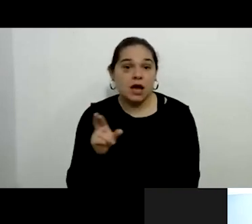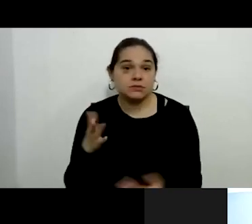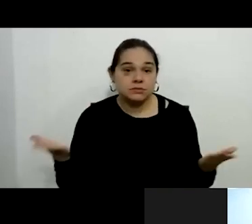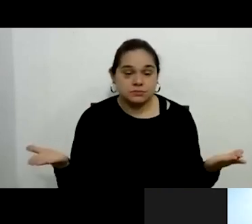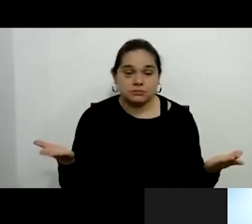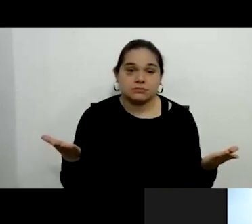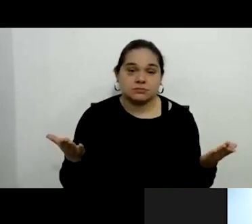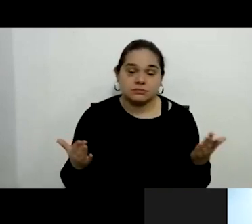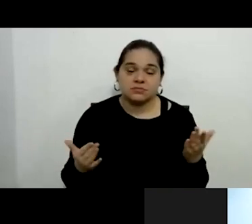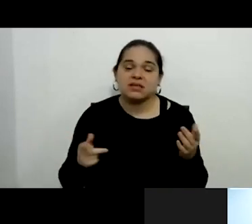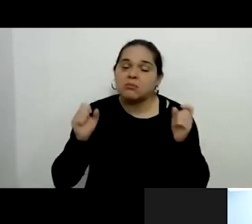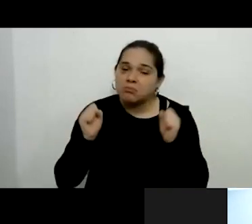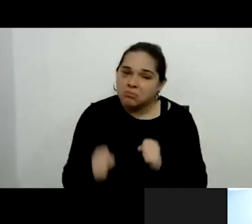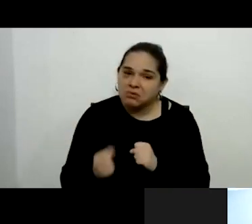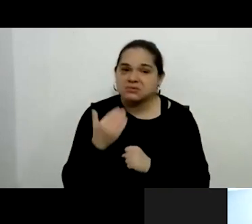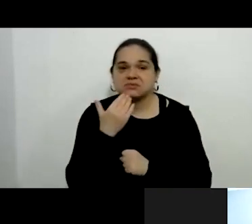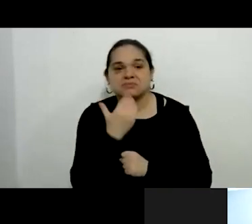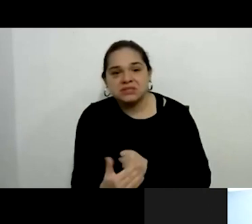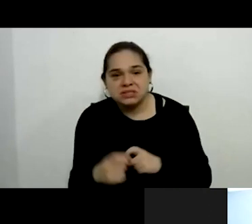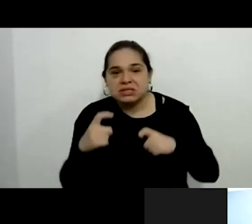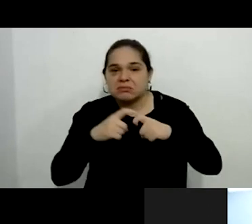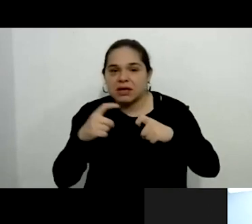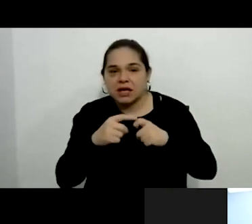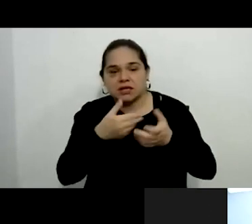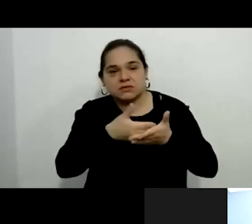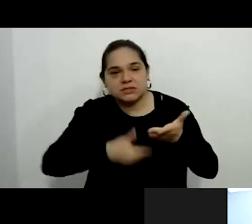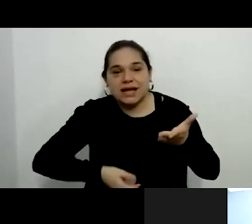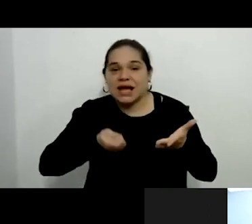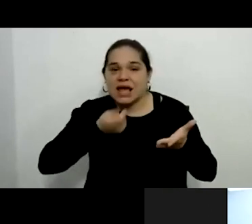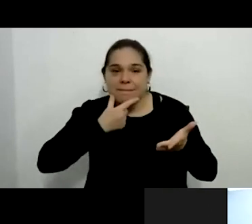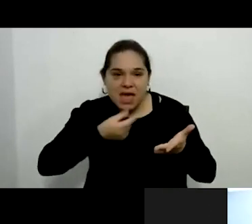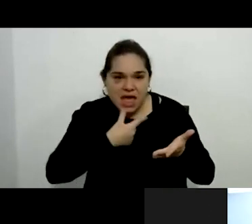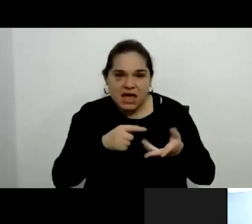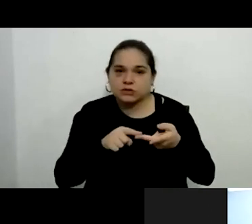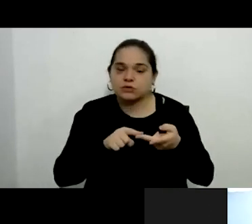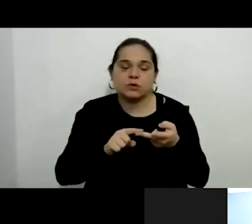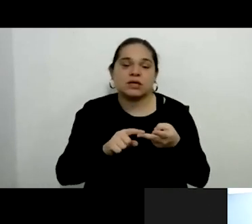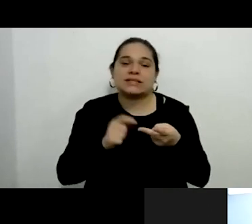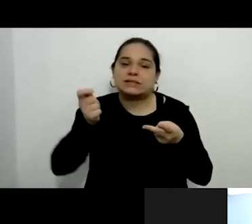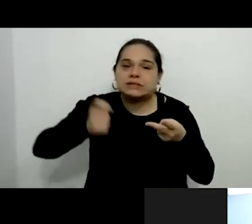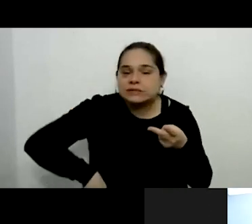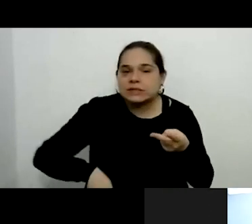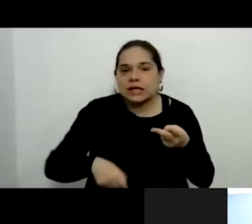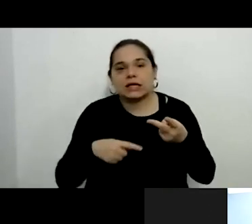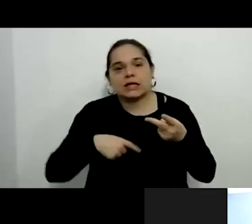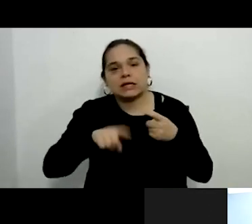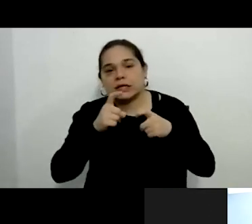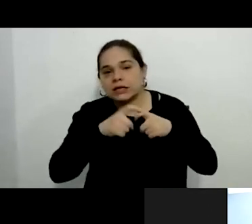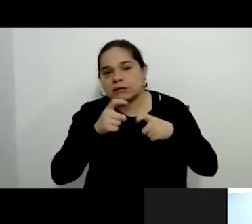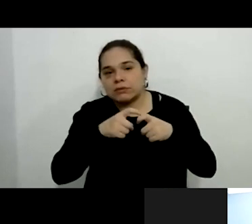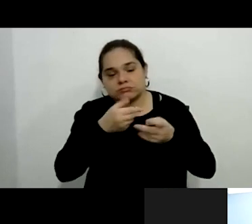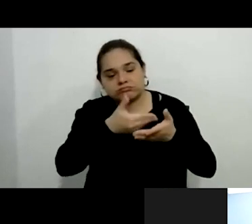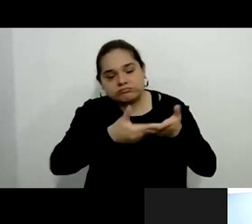pra remédio de tarja preta, remédio de tarja preta, não, remédios controlados, atestado de saúde.